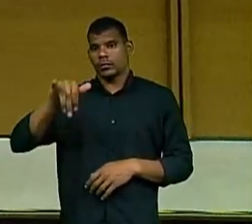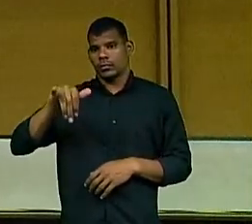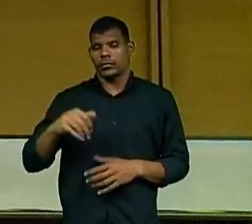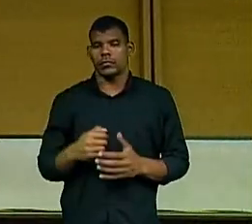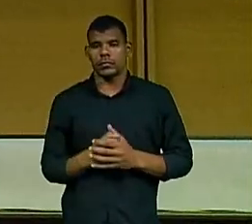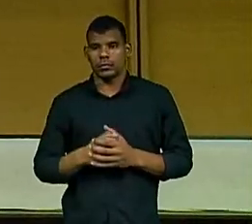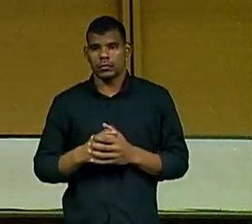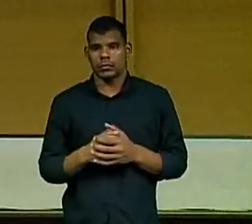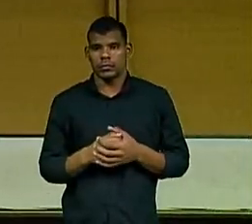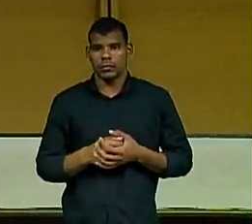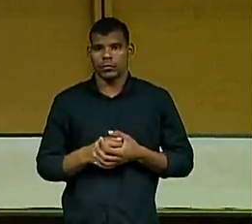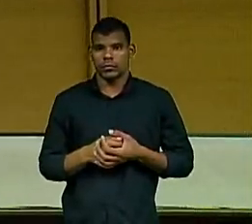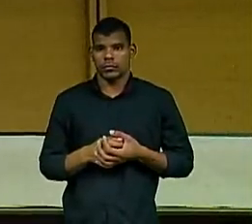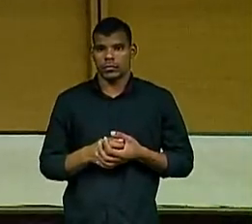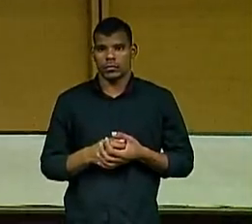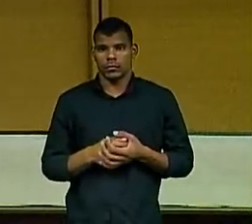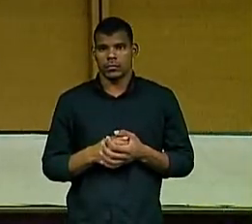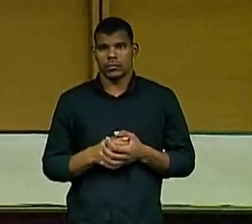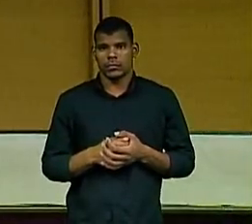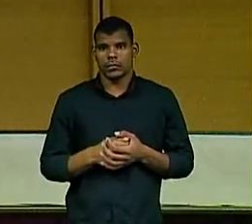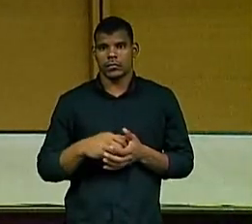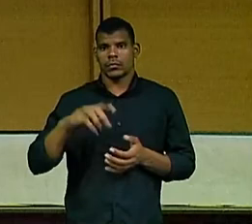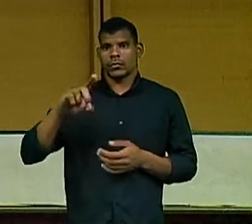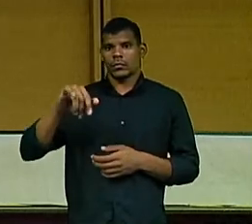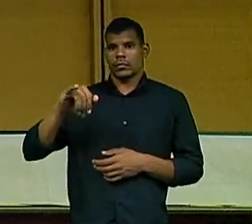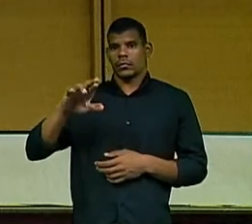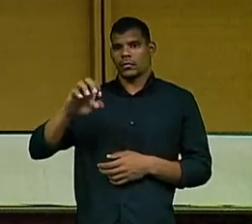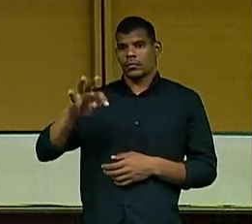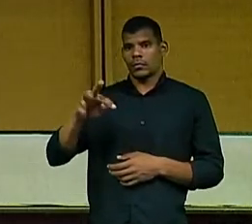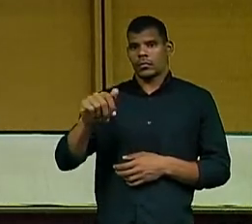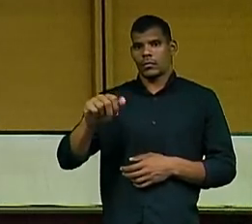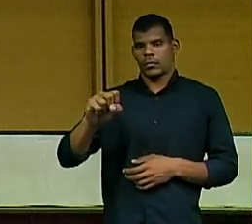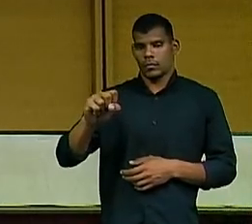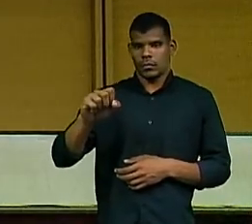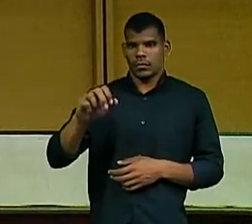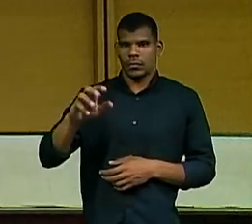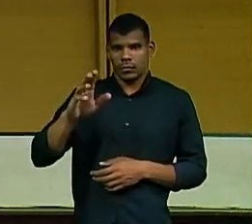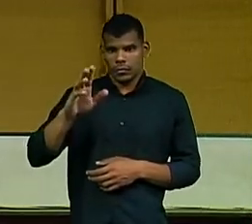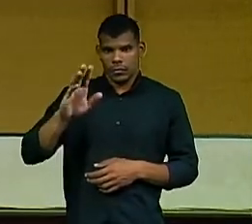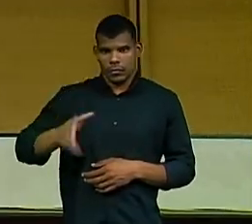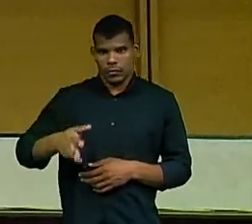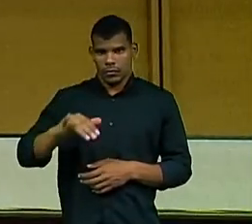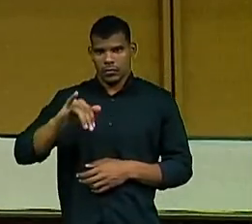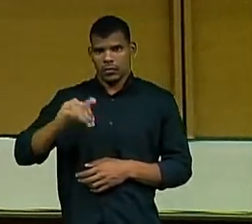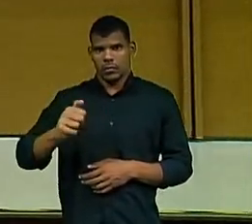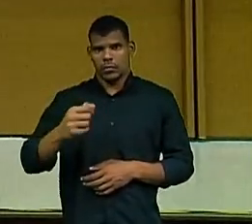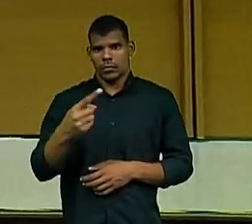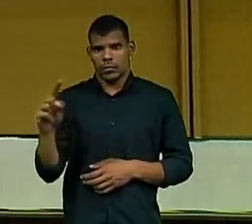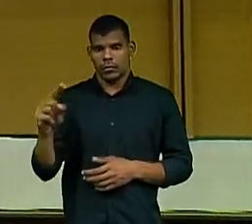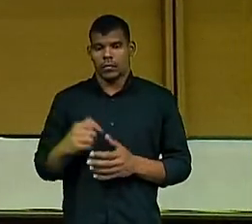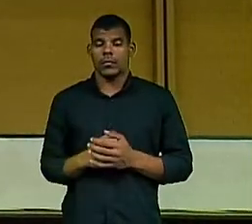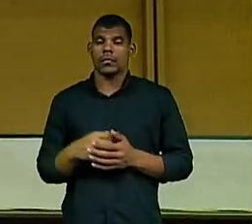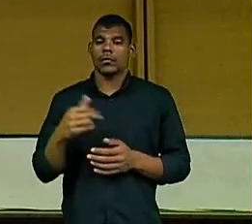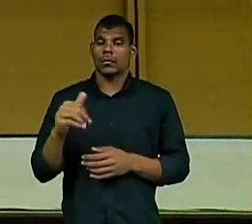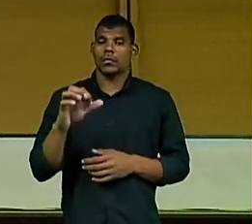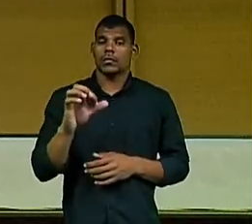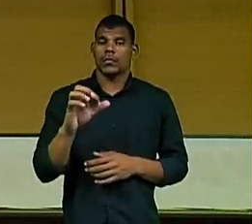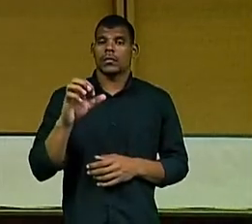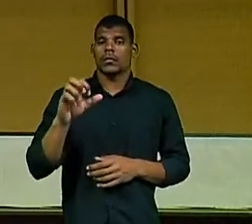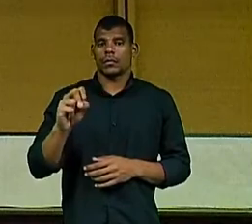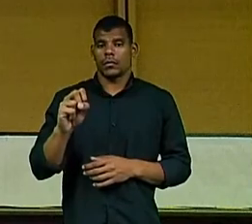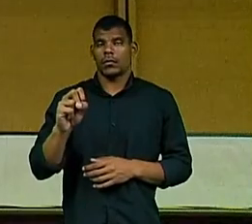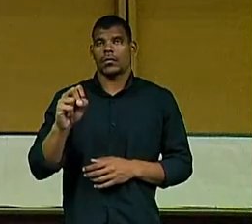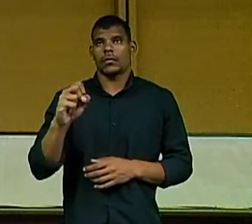uma missão aí as diretas já as diretas já foram movimentos muito importantes em 1984